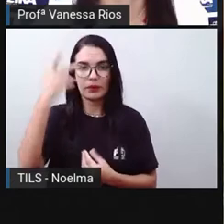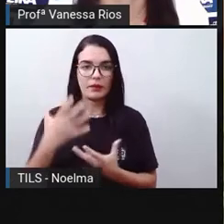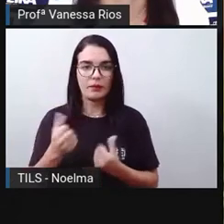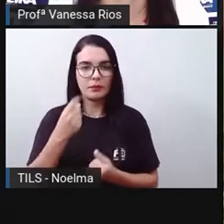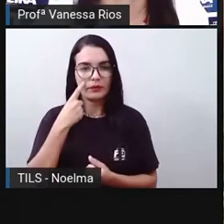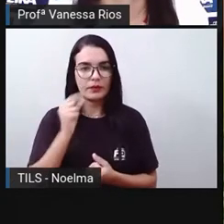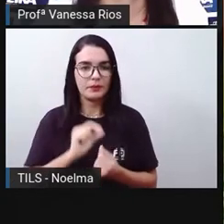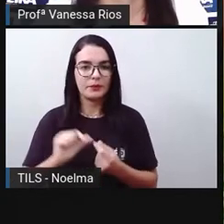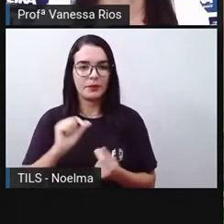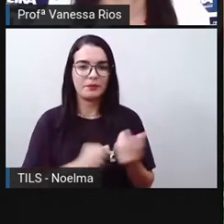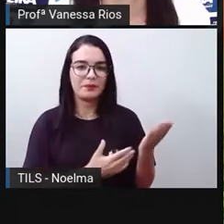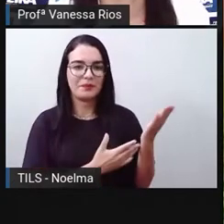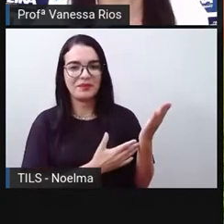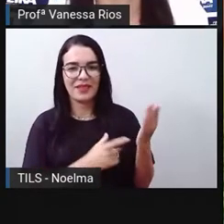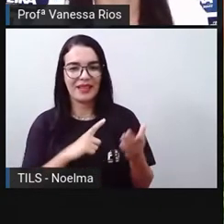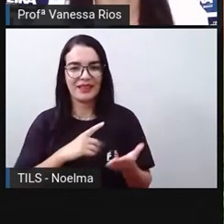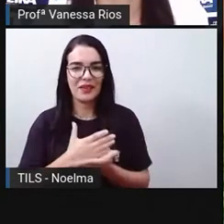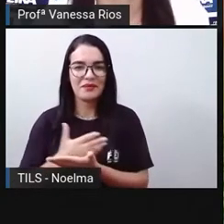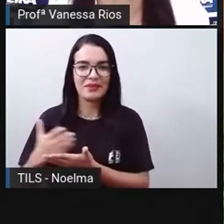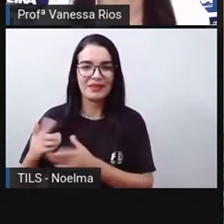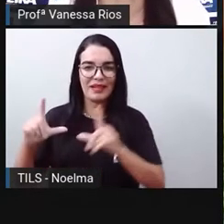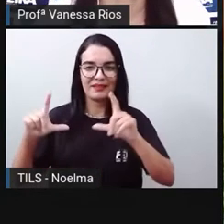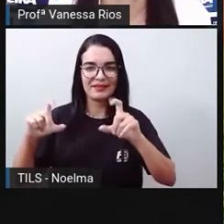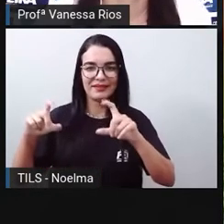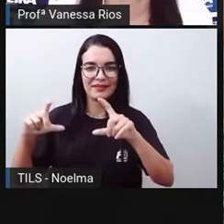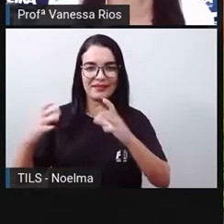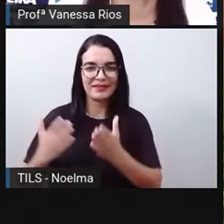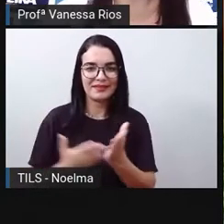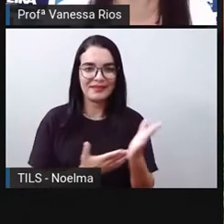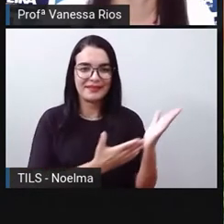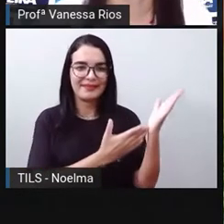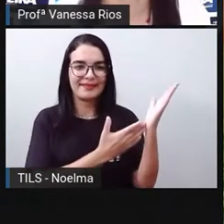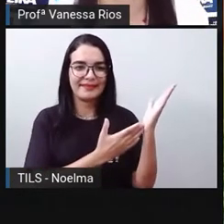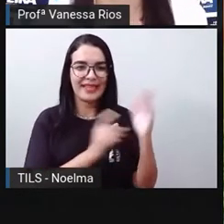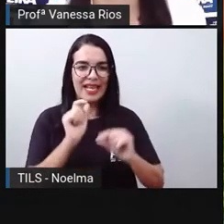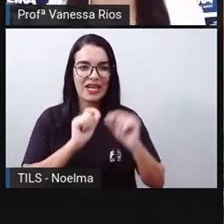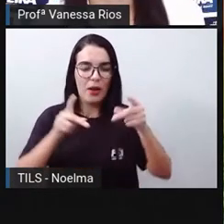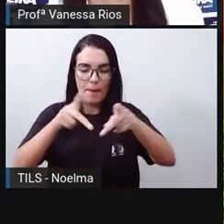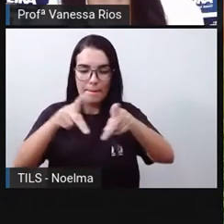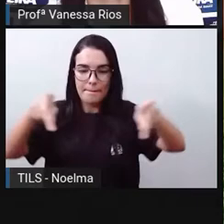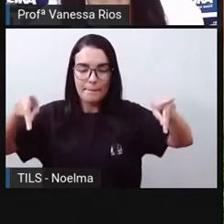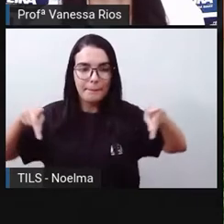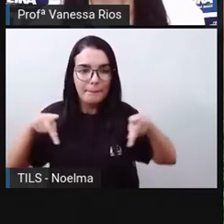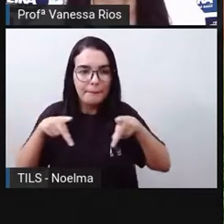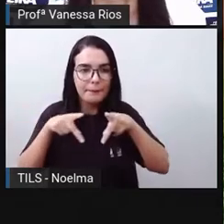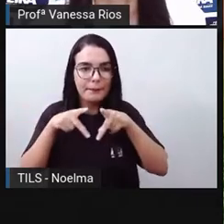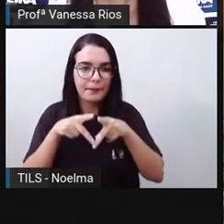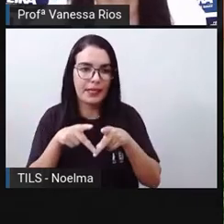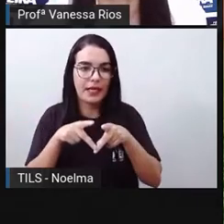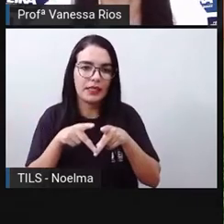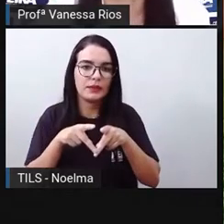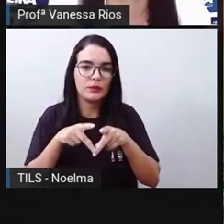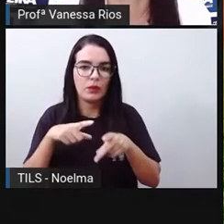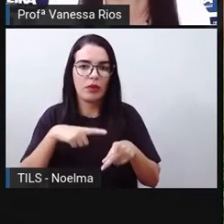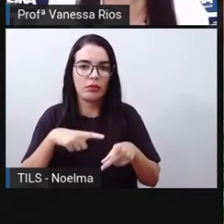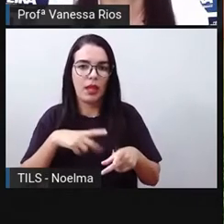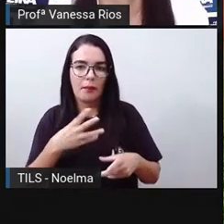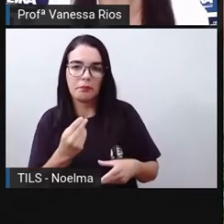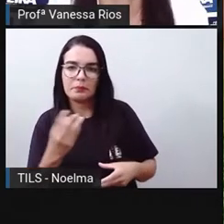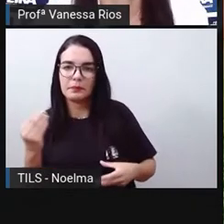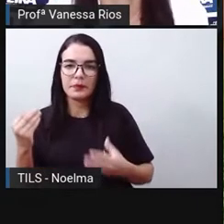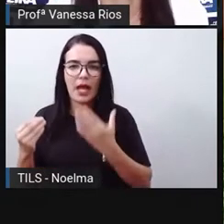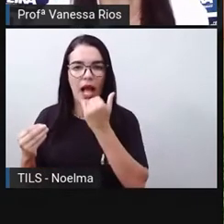nos espera. Para começar, para trás a imagem desse prato com muitos alimentos ao redor, para a gente já ir começando